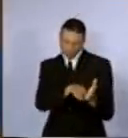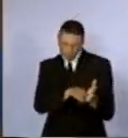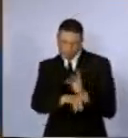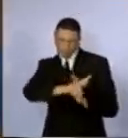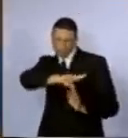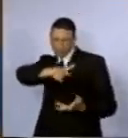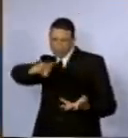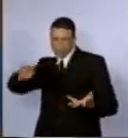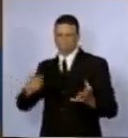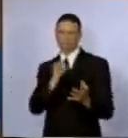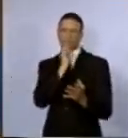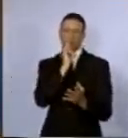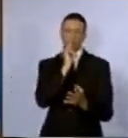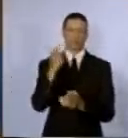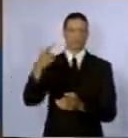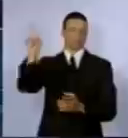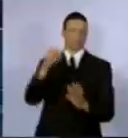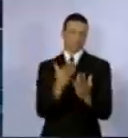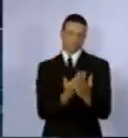exposição fetal.